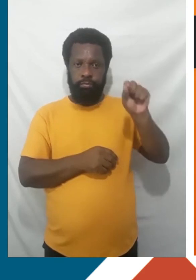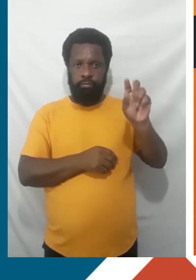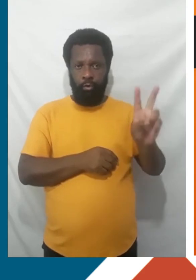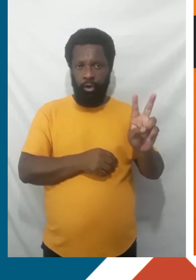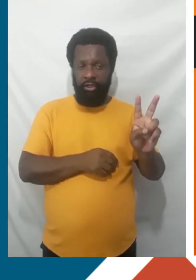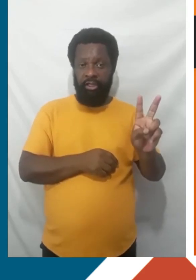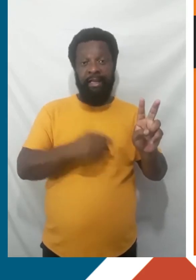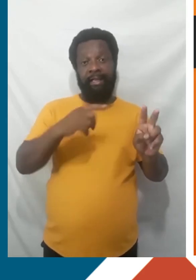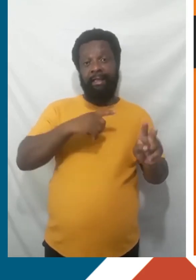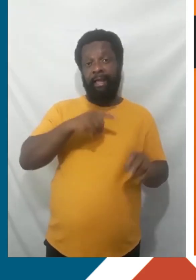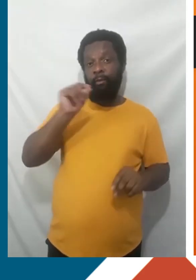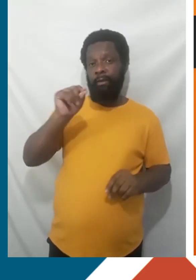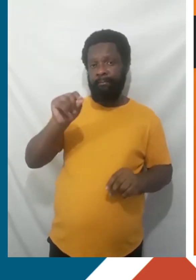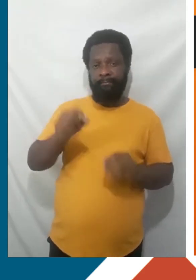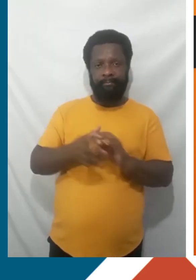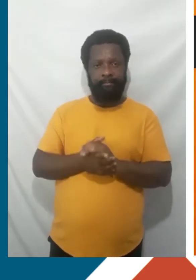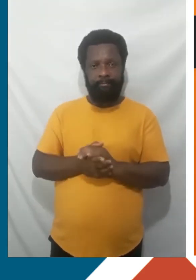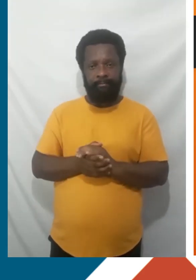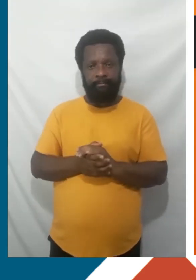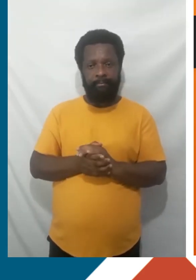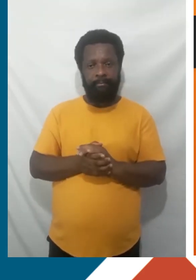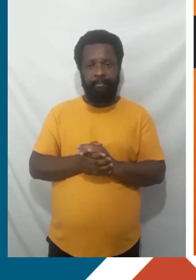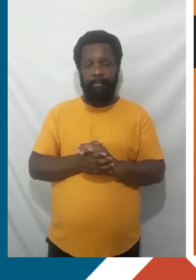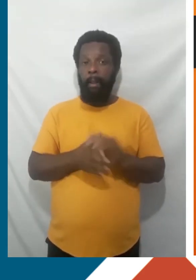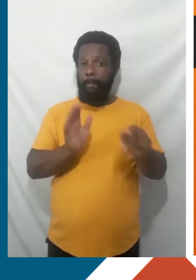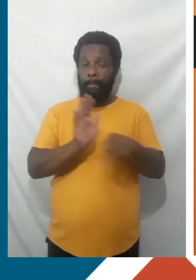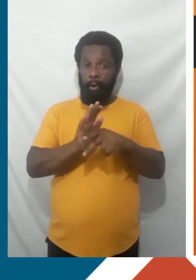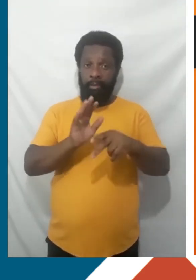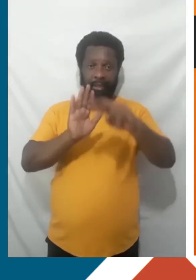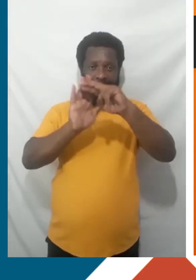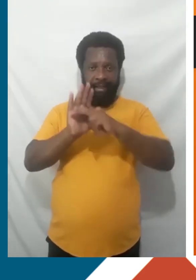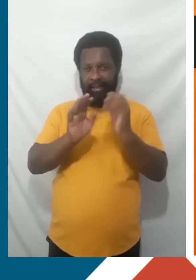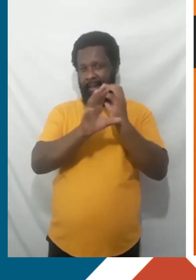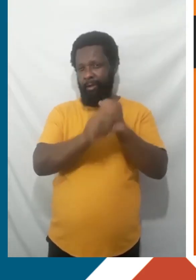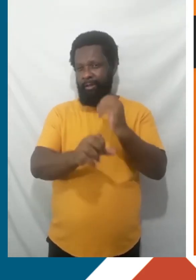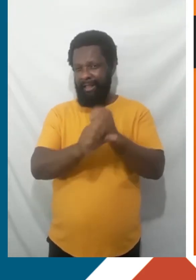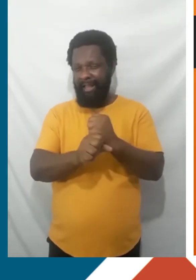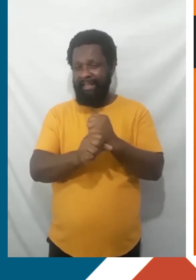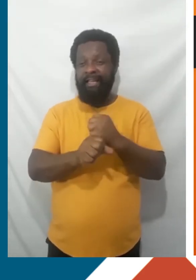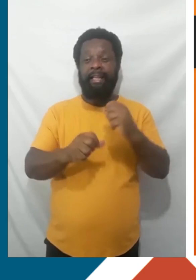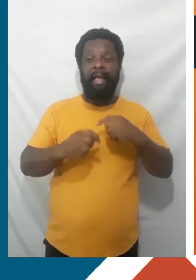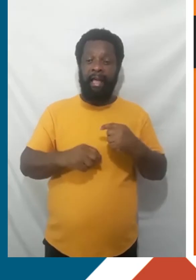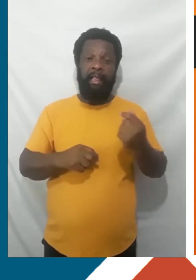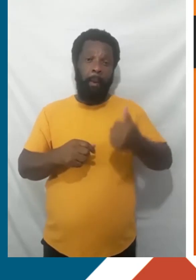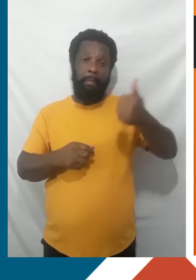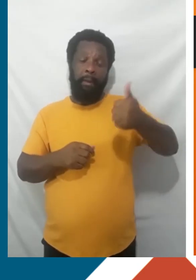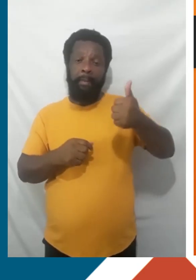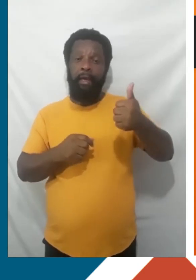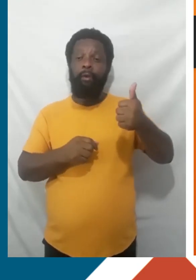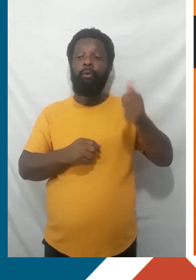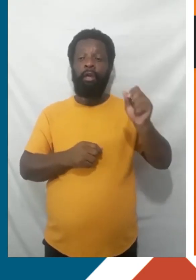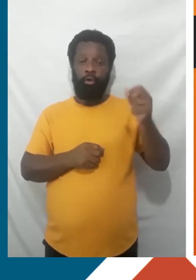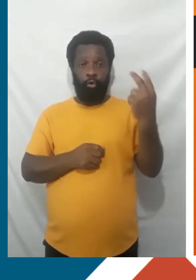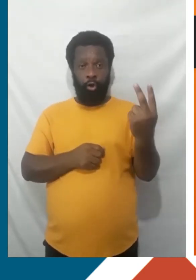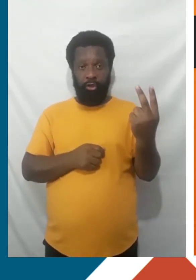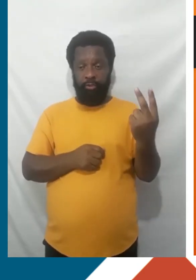2, temos que, pelo princípio fundamental da contagem, uma possibilidade para o primeiro dígito,